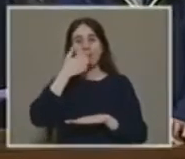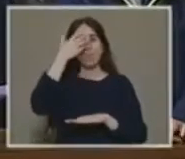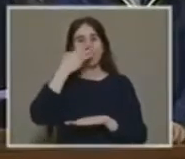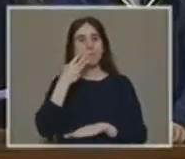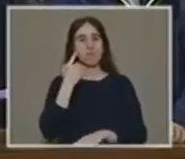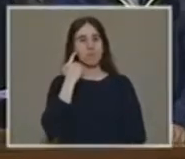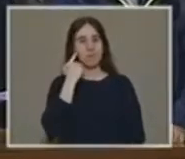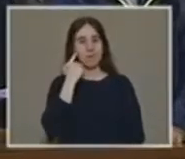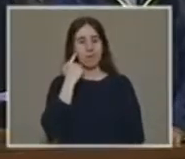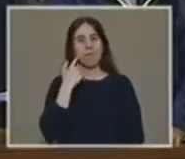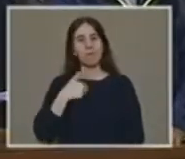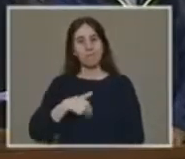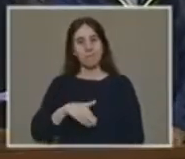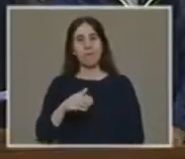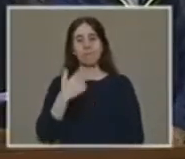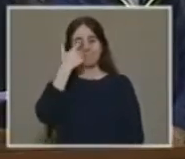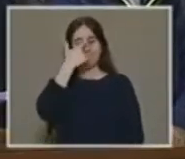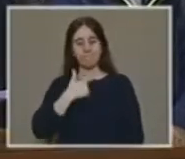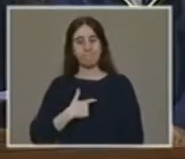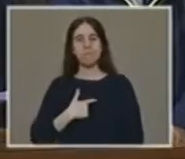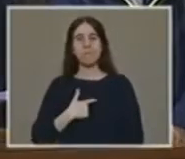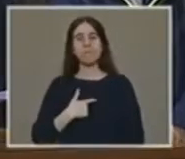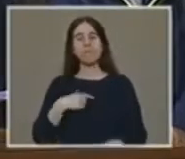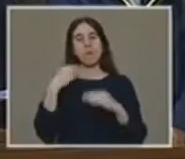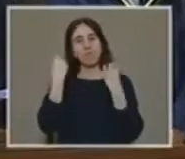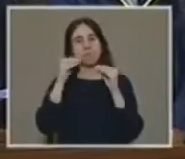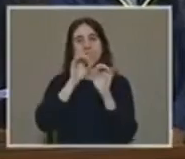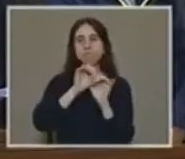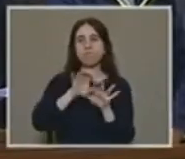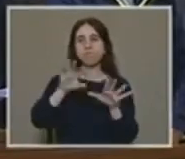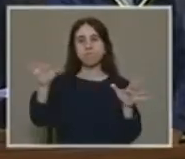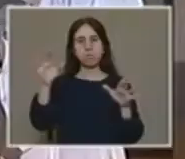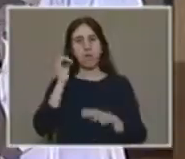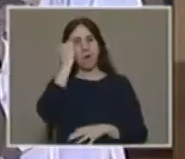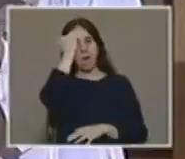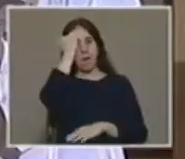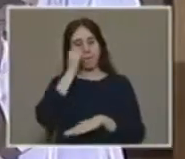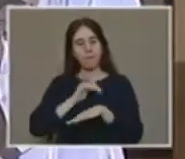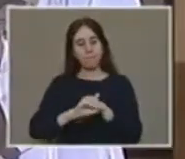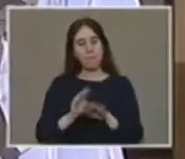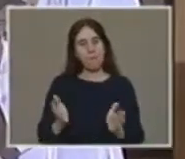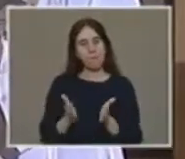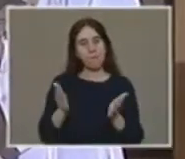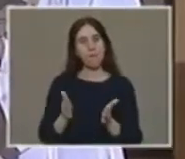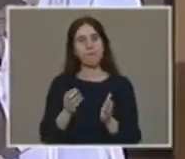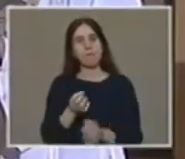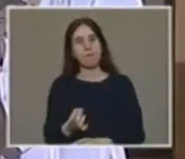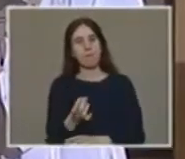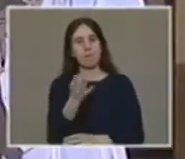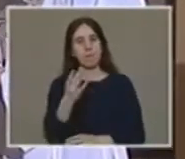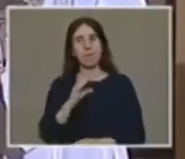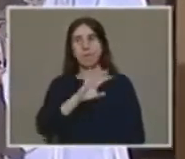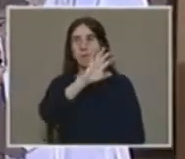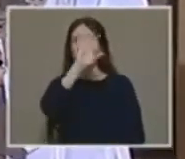que havia de ser pregado em seu nome o arrependimento e o perdão dos pecados a todas as